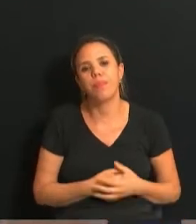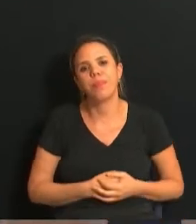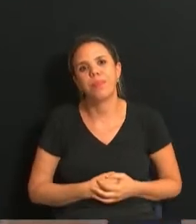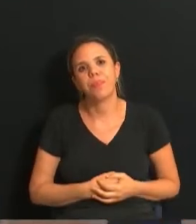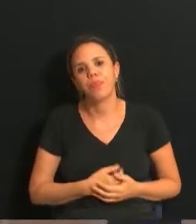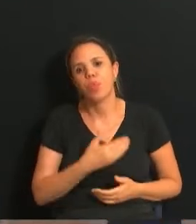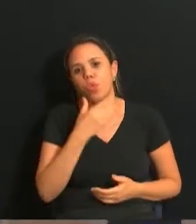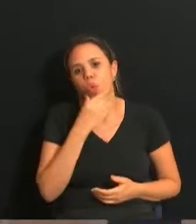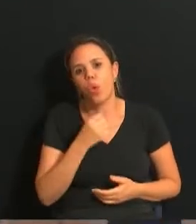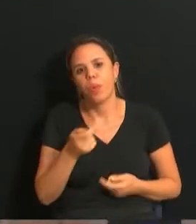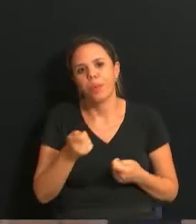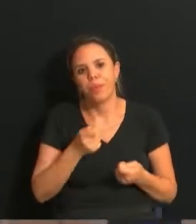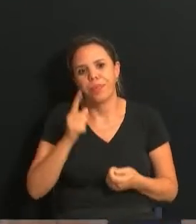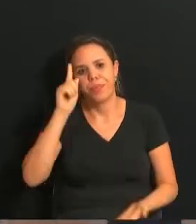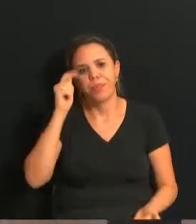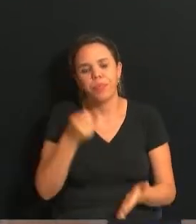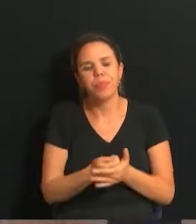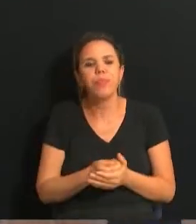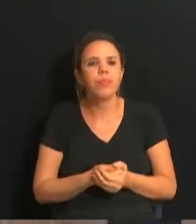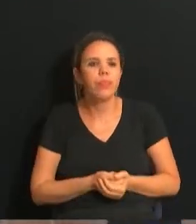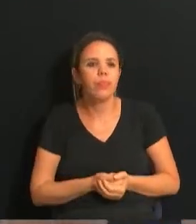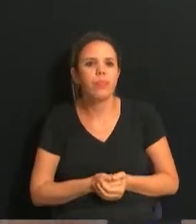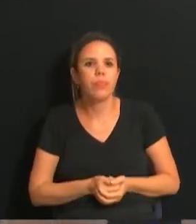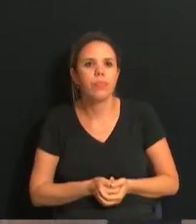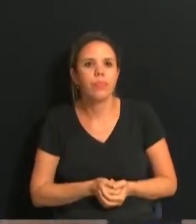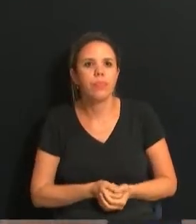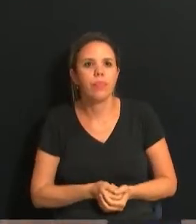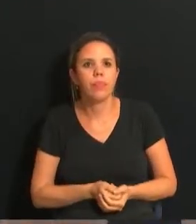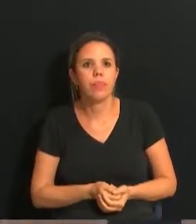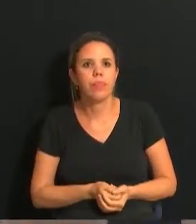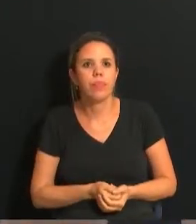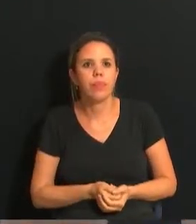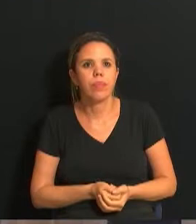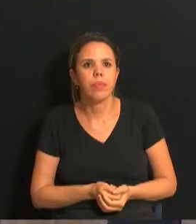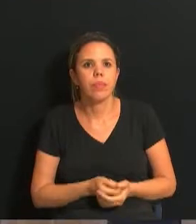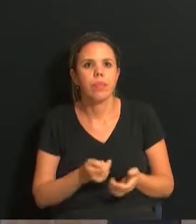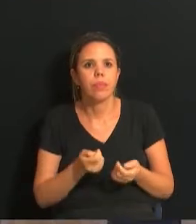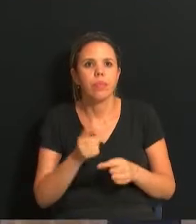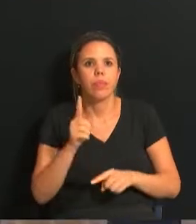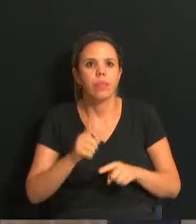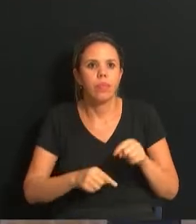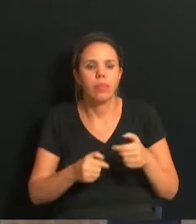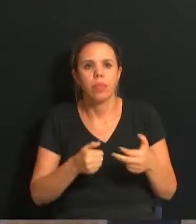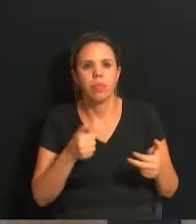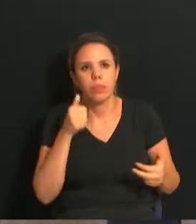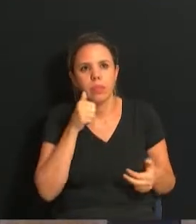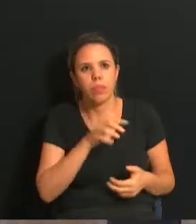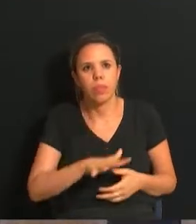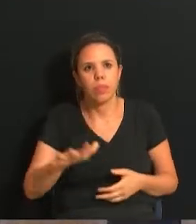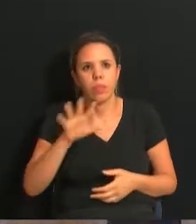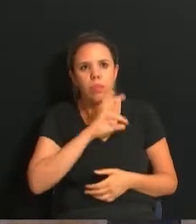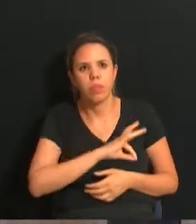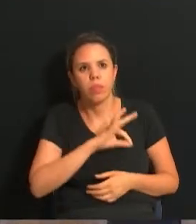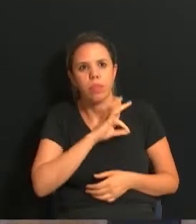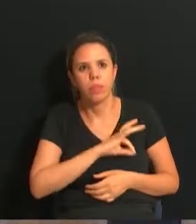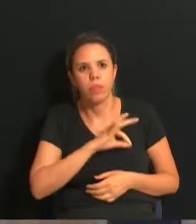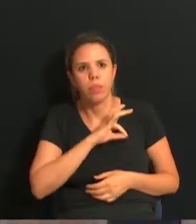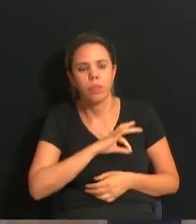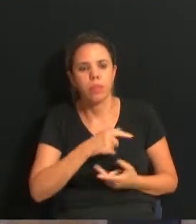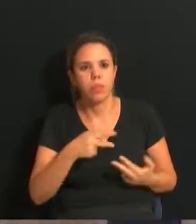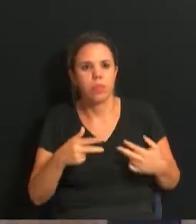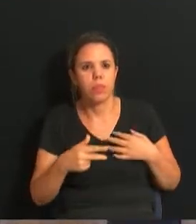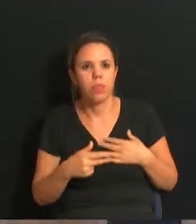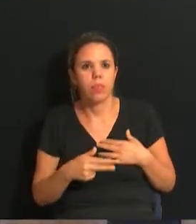tem o controle sobre os bens da mulher, sobre o salário, o rendimento,